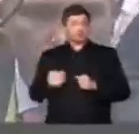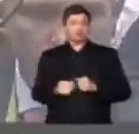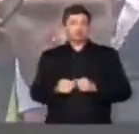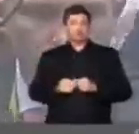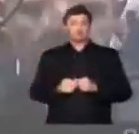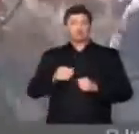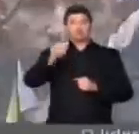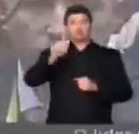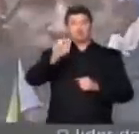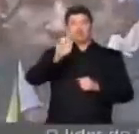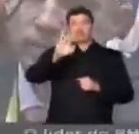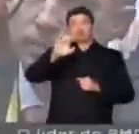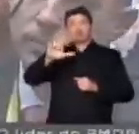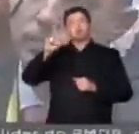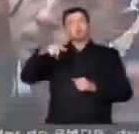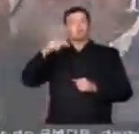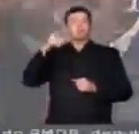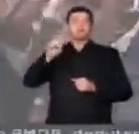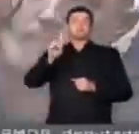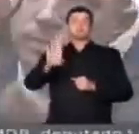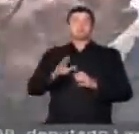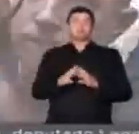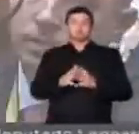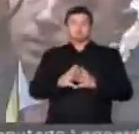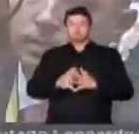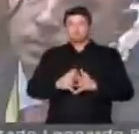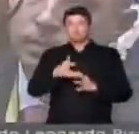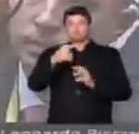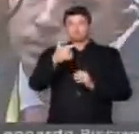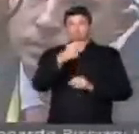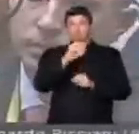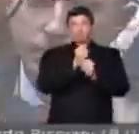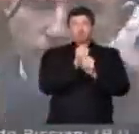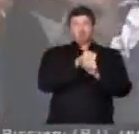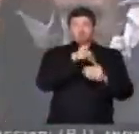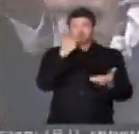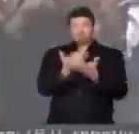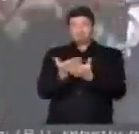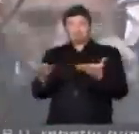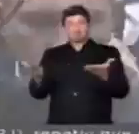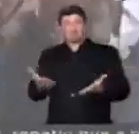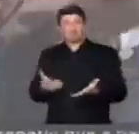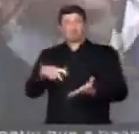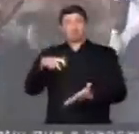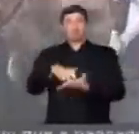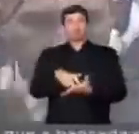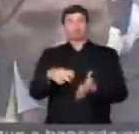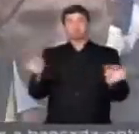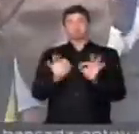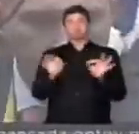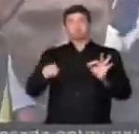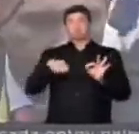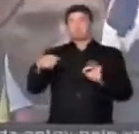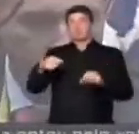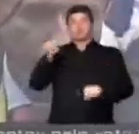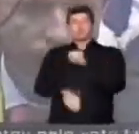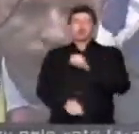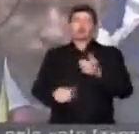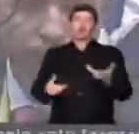Almir Gabriel, do PSDB. 20 anos se passaram impune àqueles que